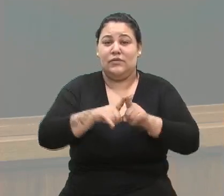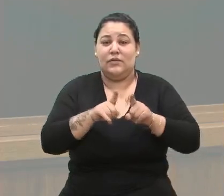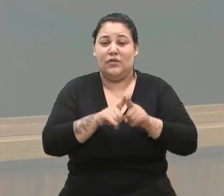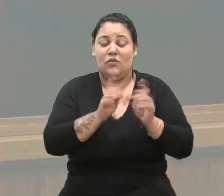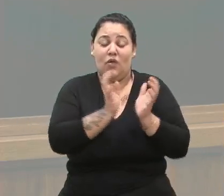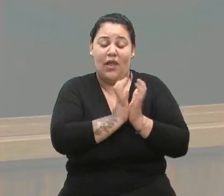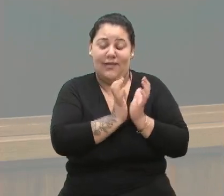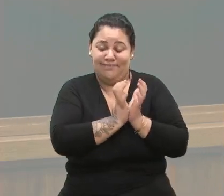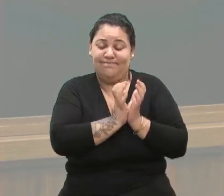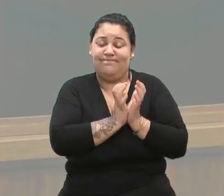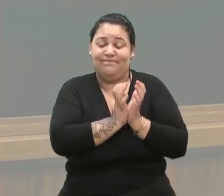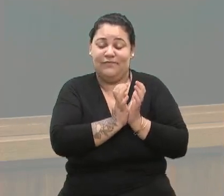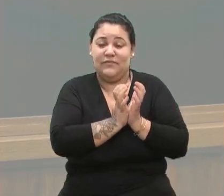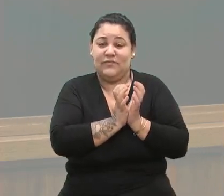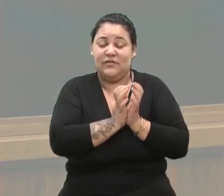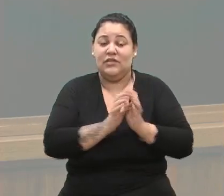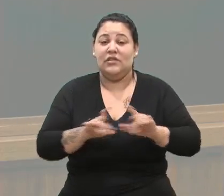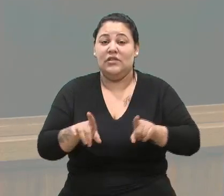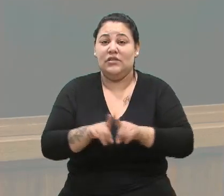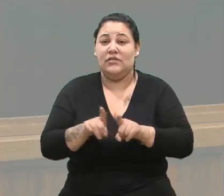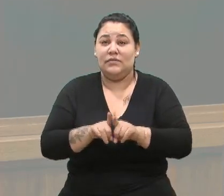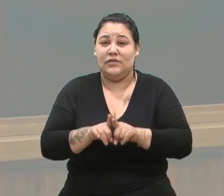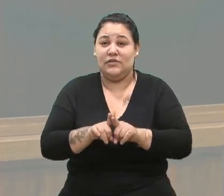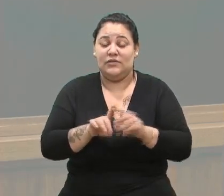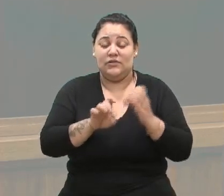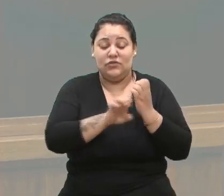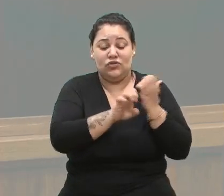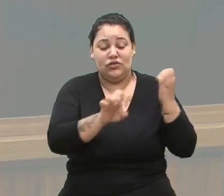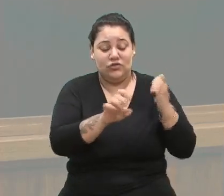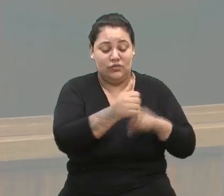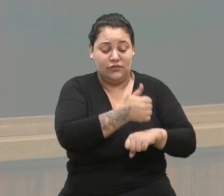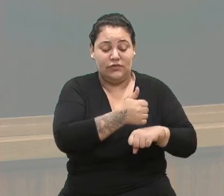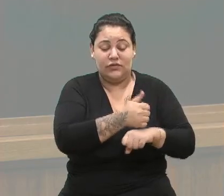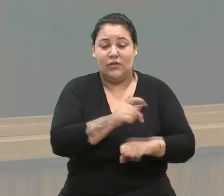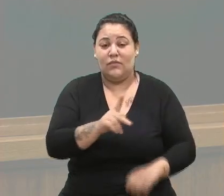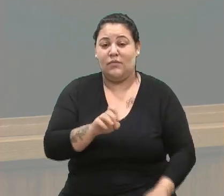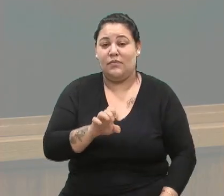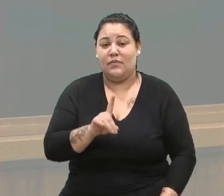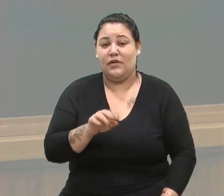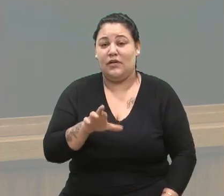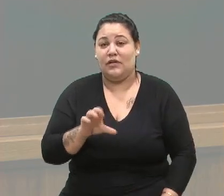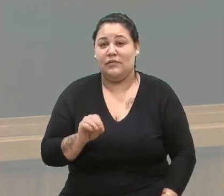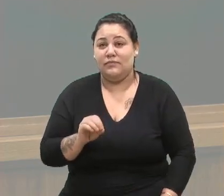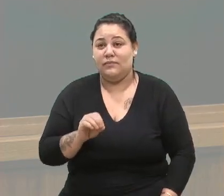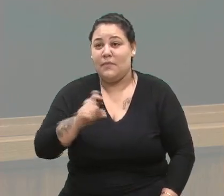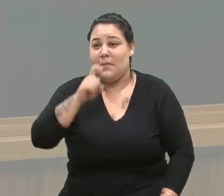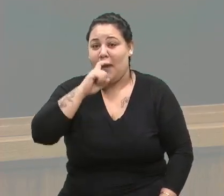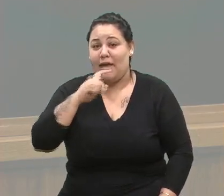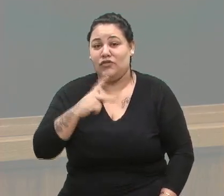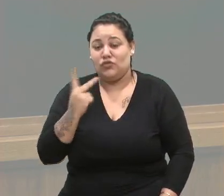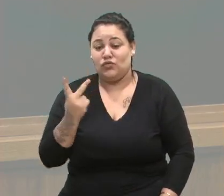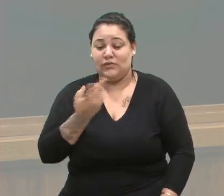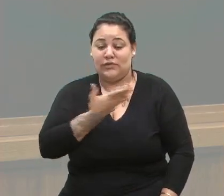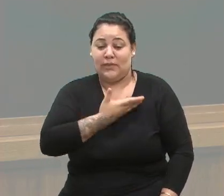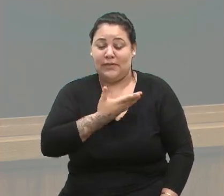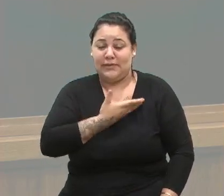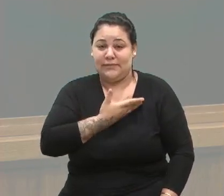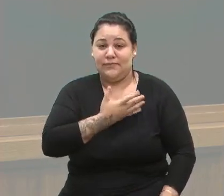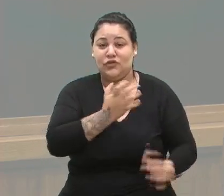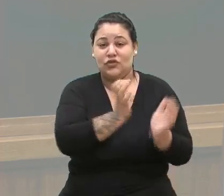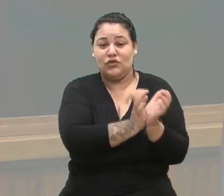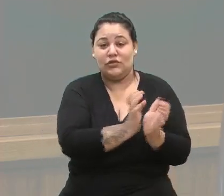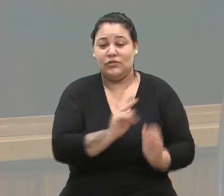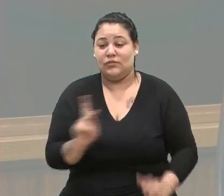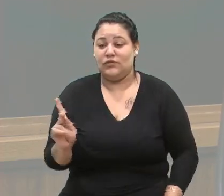E também ao engenheiro Pedro Dalla Santa, pai de 2 amigas e colegas professoras,